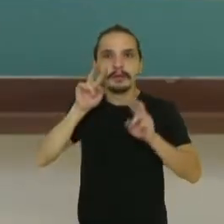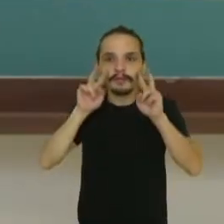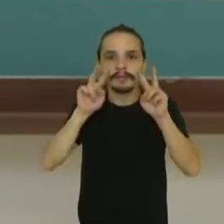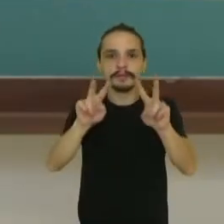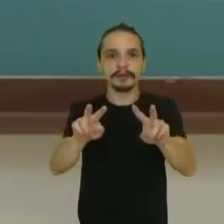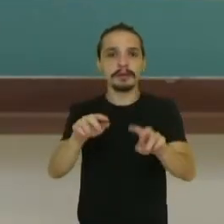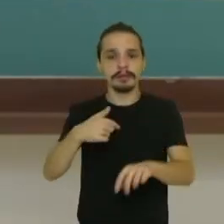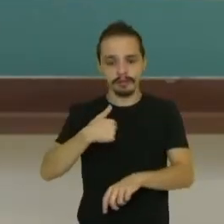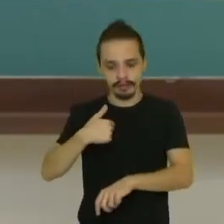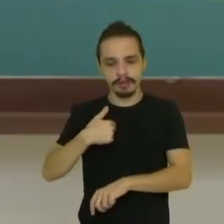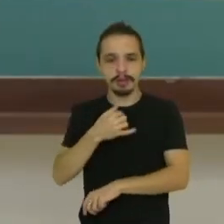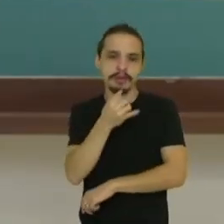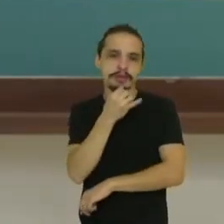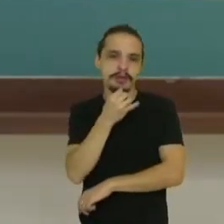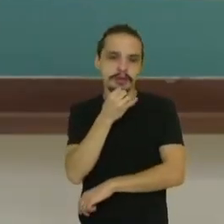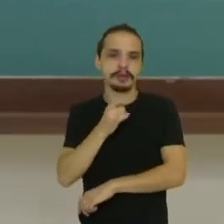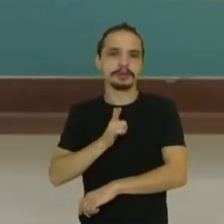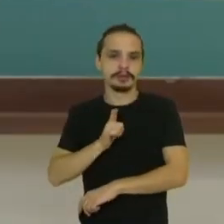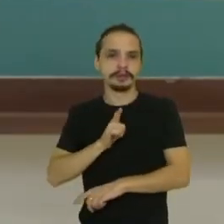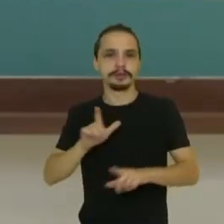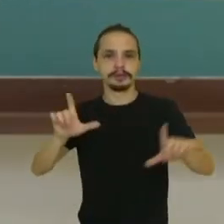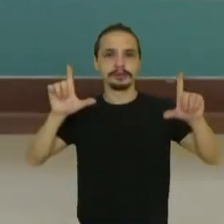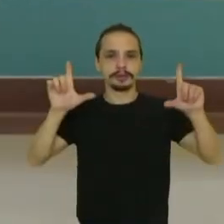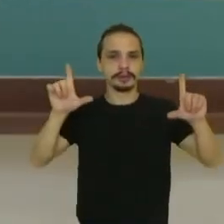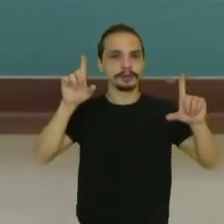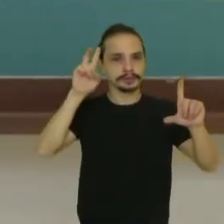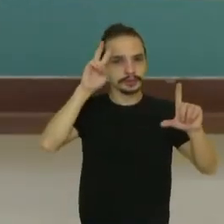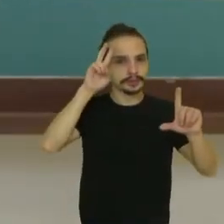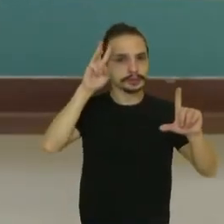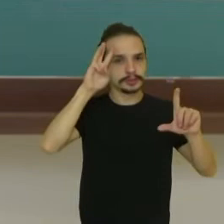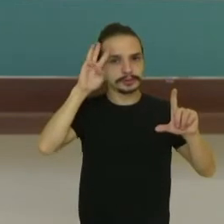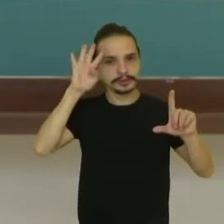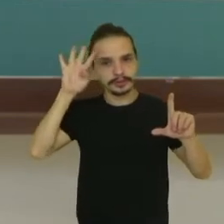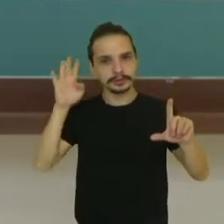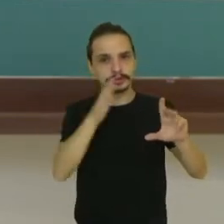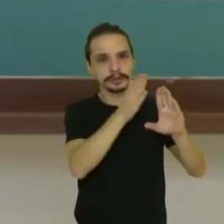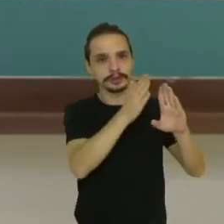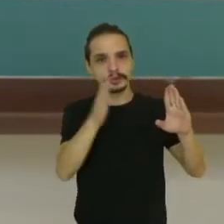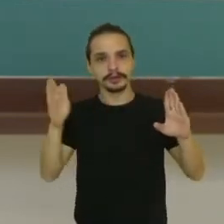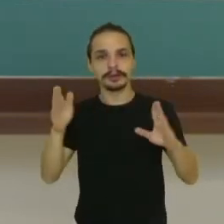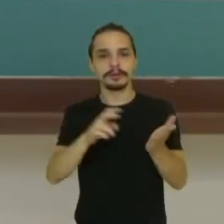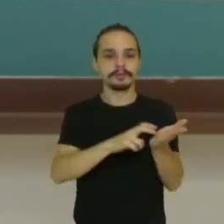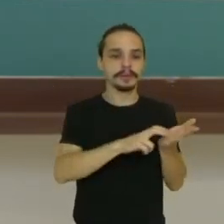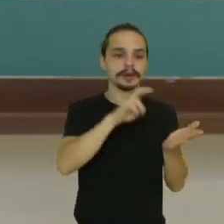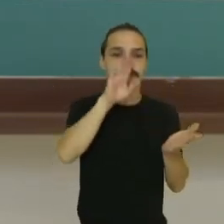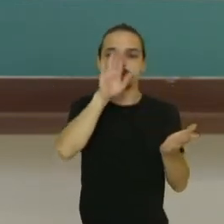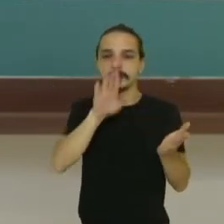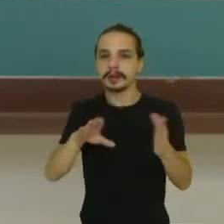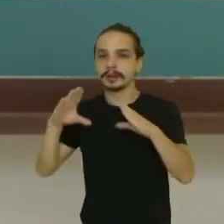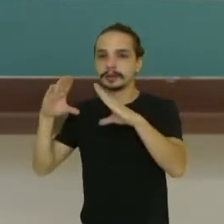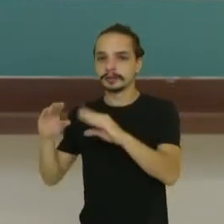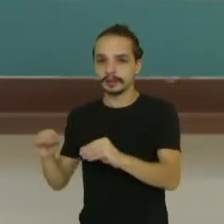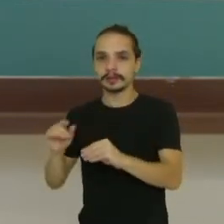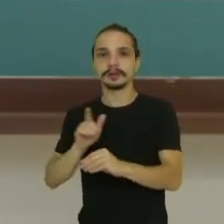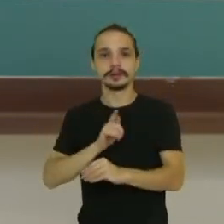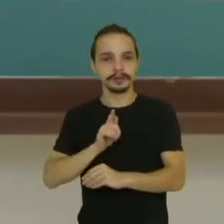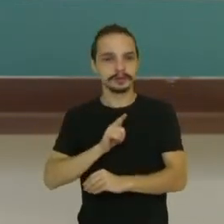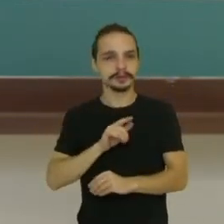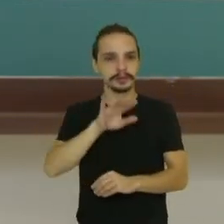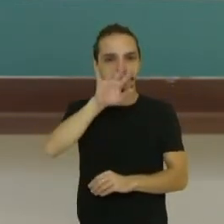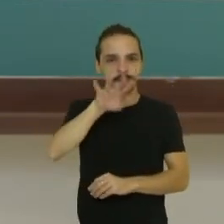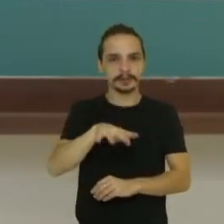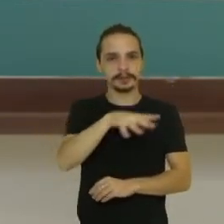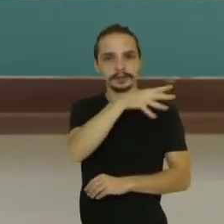eu por exemplo tem um painel com os dias da semana separado por período manhã tarde noite então